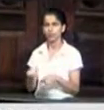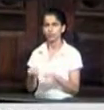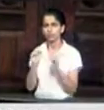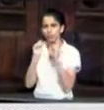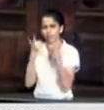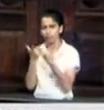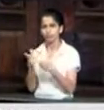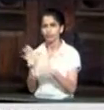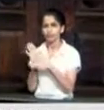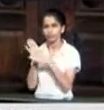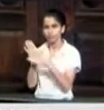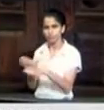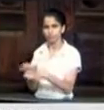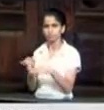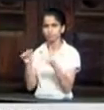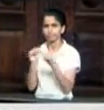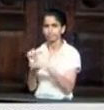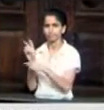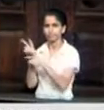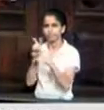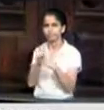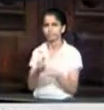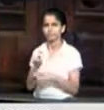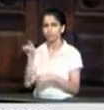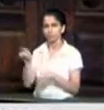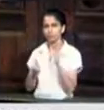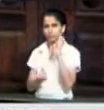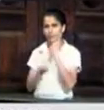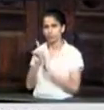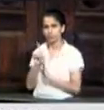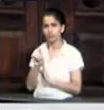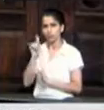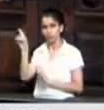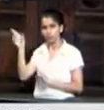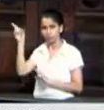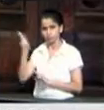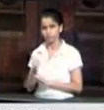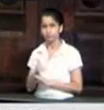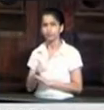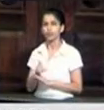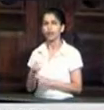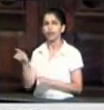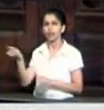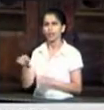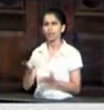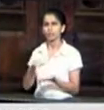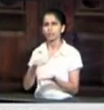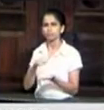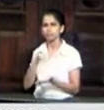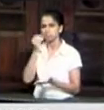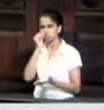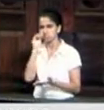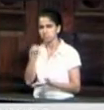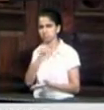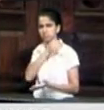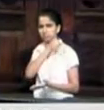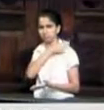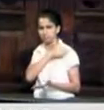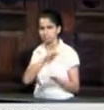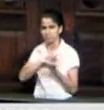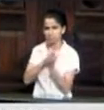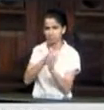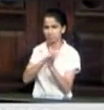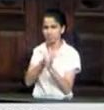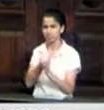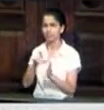proteção. Vamos perguntar ao reitor o que foi feito com os agressores. Foram expulsos do colégio? Tiveram suas matrículas suspensas ou